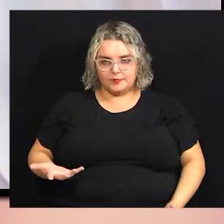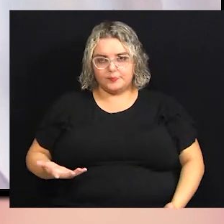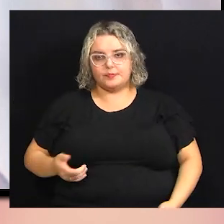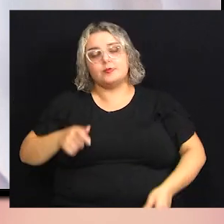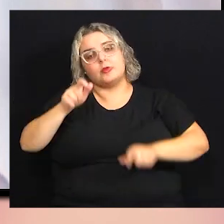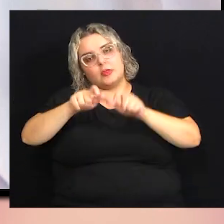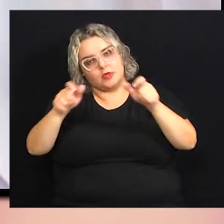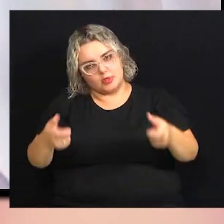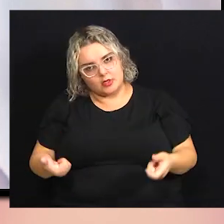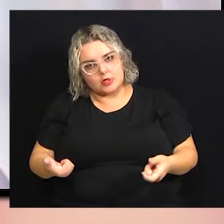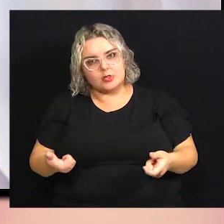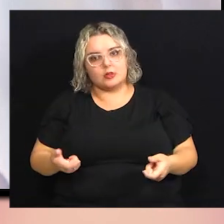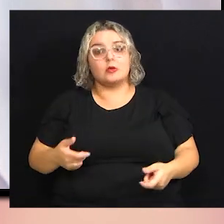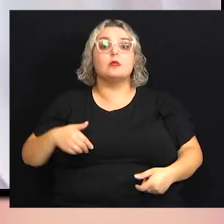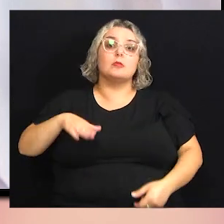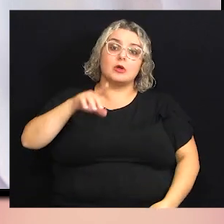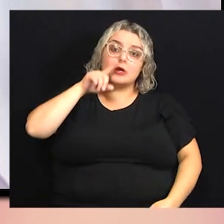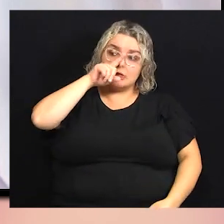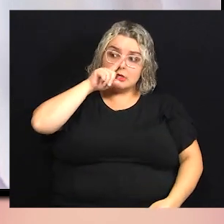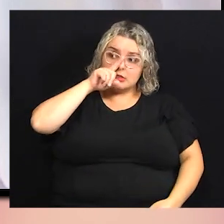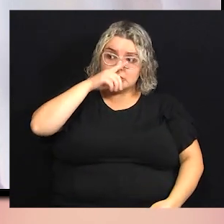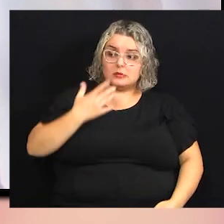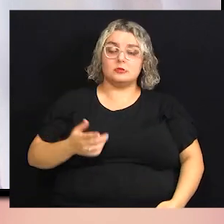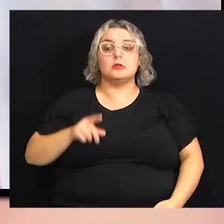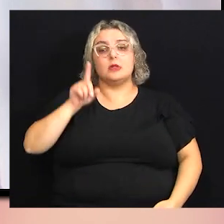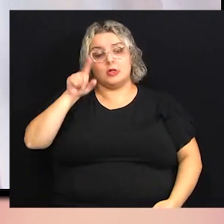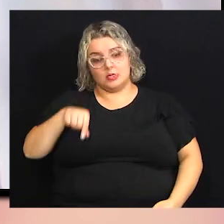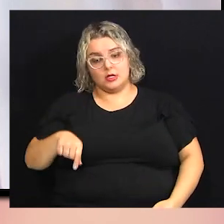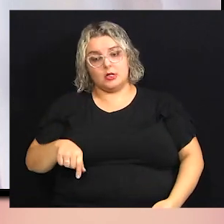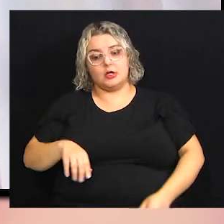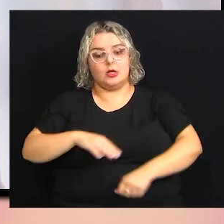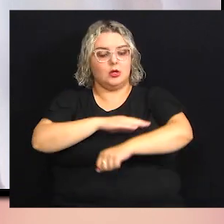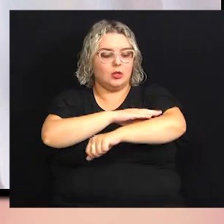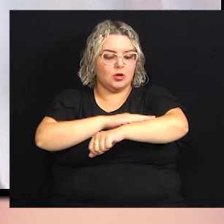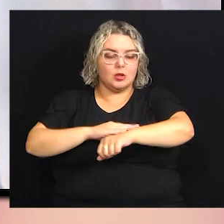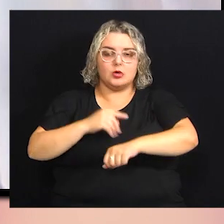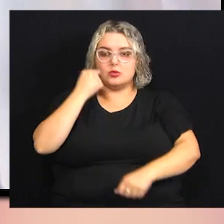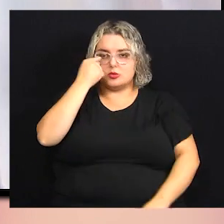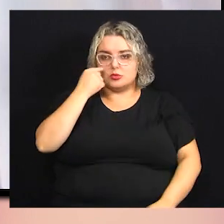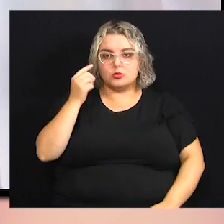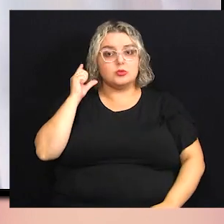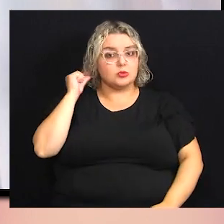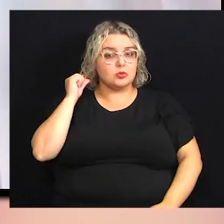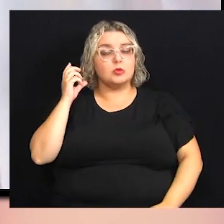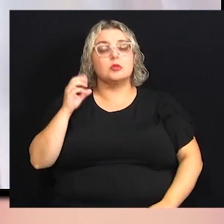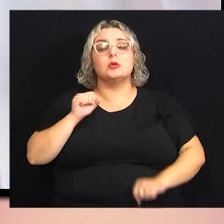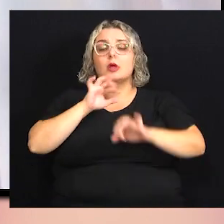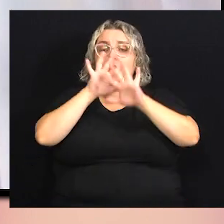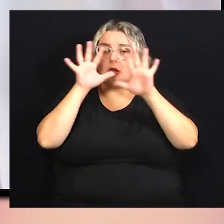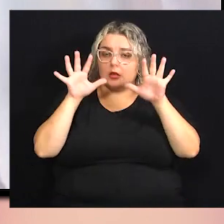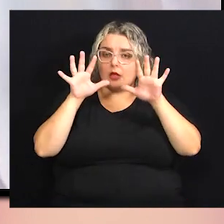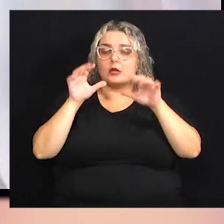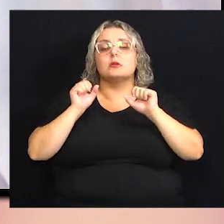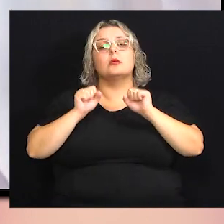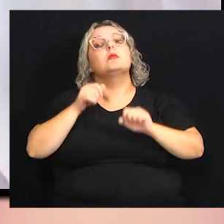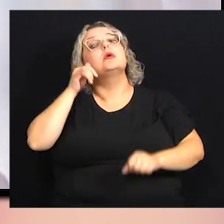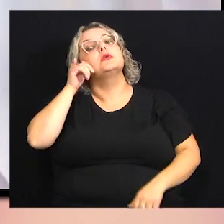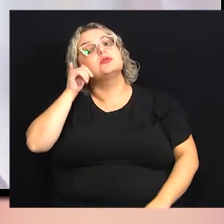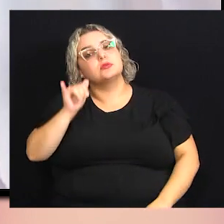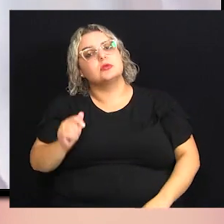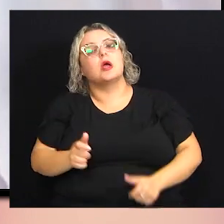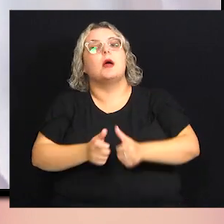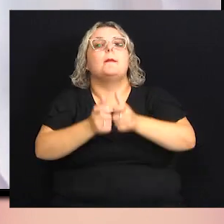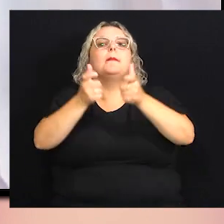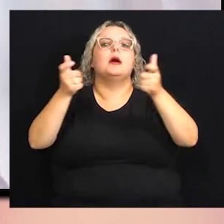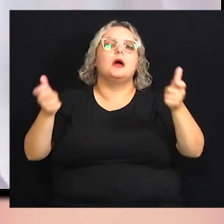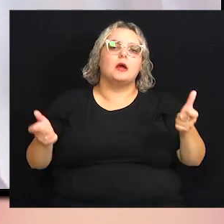solar. E as pessoas que estão sob mais risco justamente são as pessoas de pele, olhos e cabelos claros. Então dá para